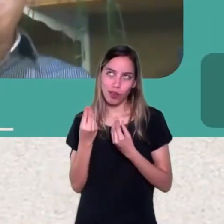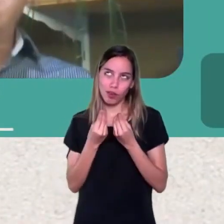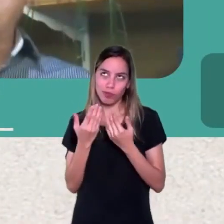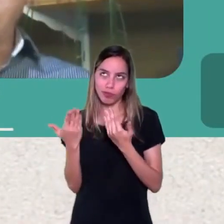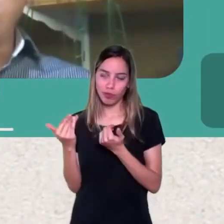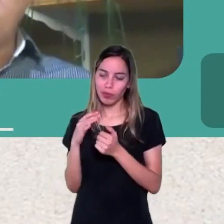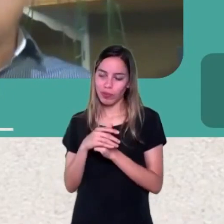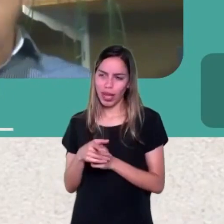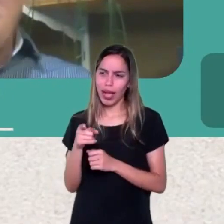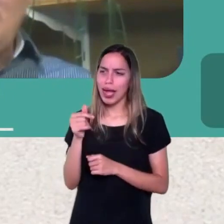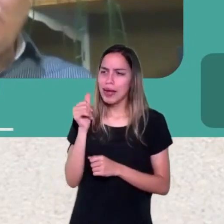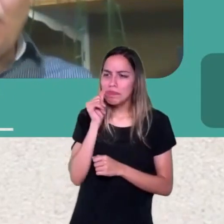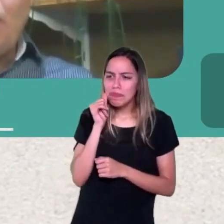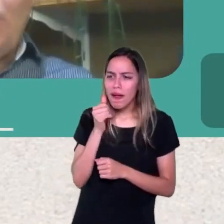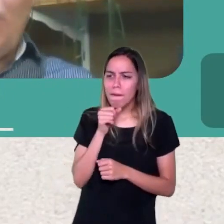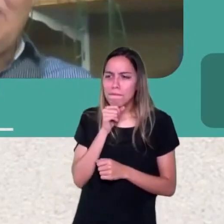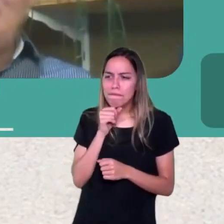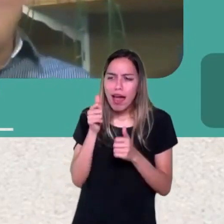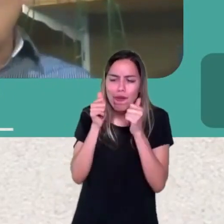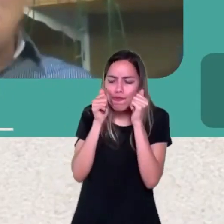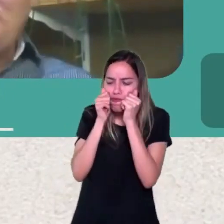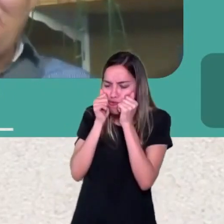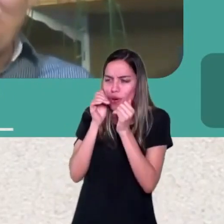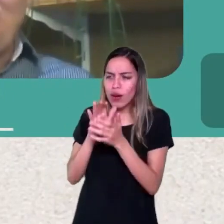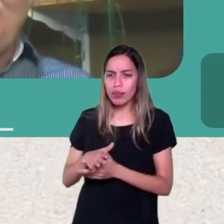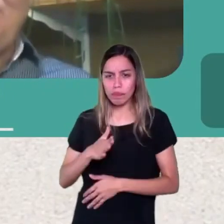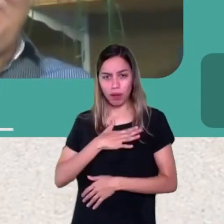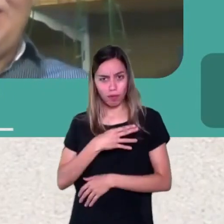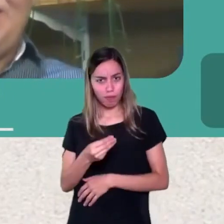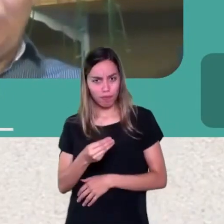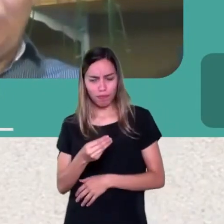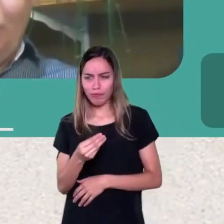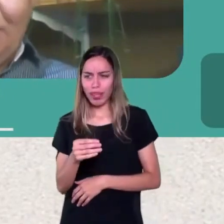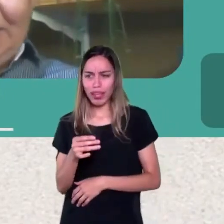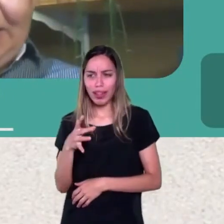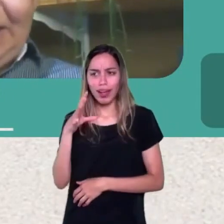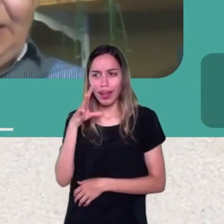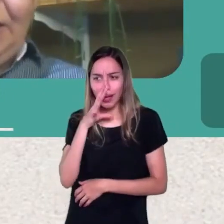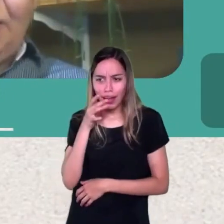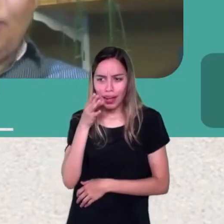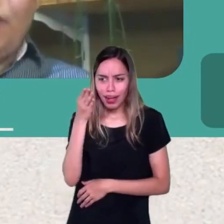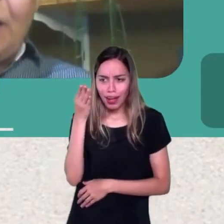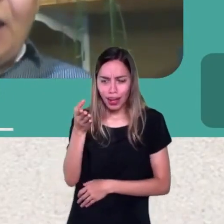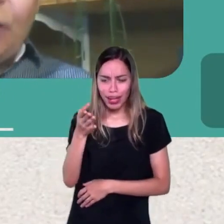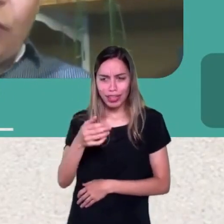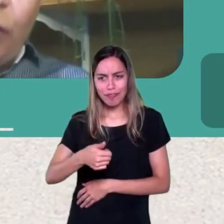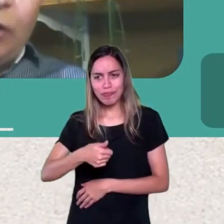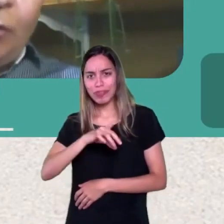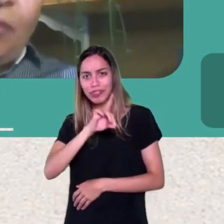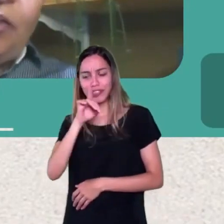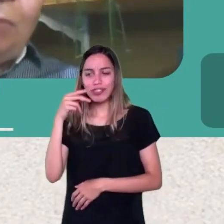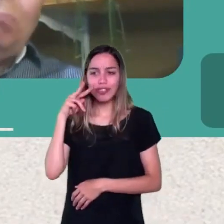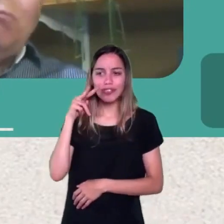Luísa, e minha filha encantou-se com ela logo no primeiro dia que a viu. E os relatos foram assim